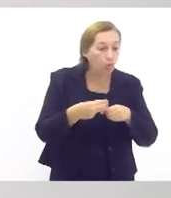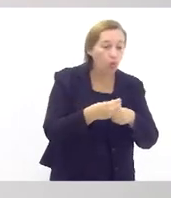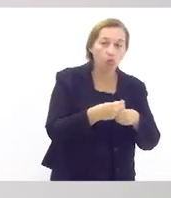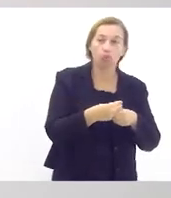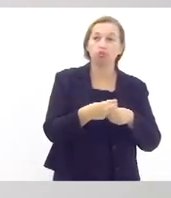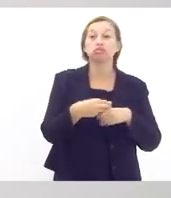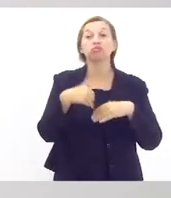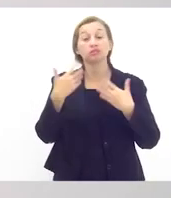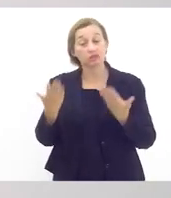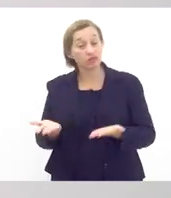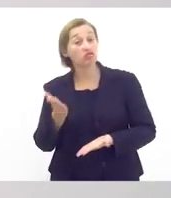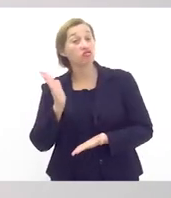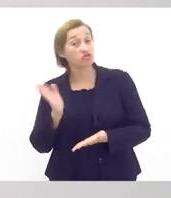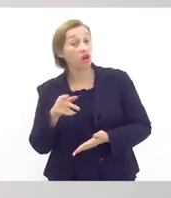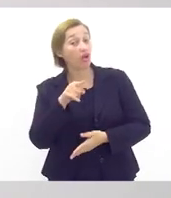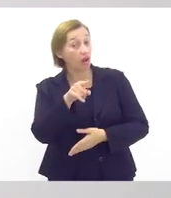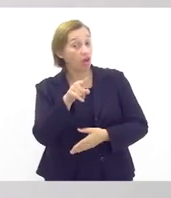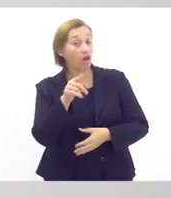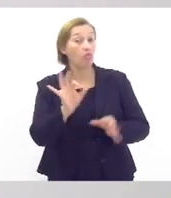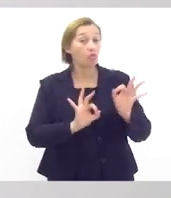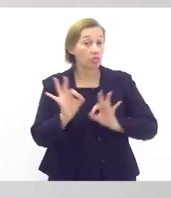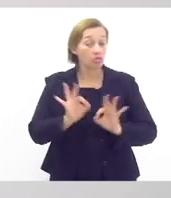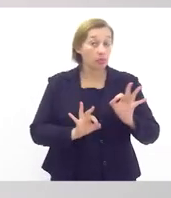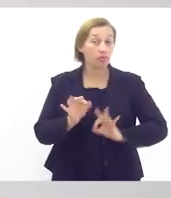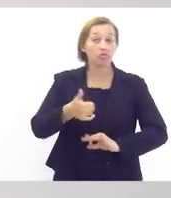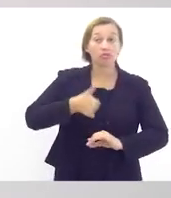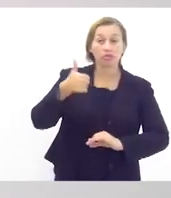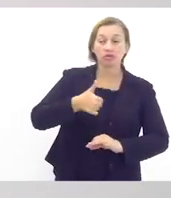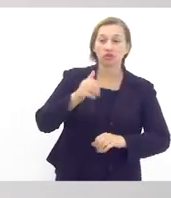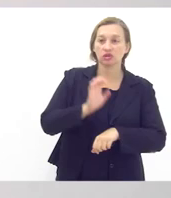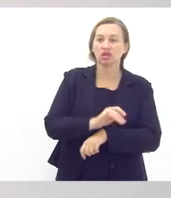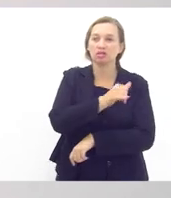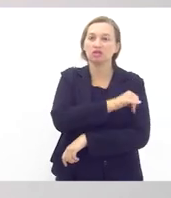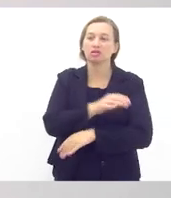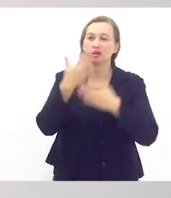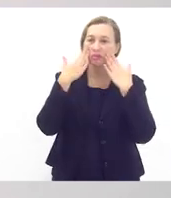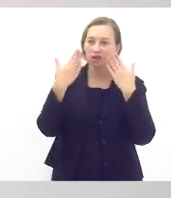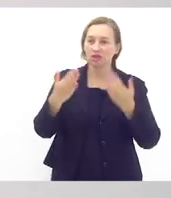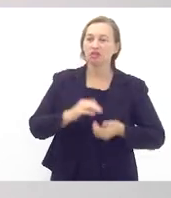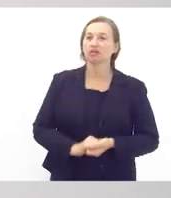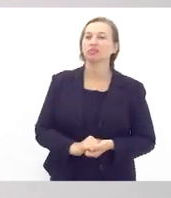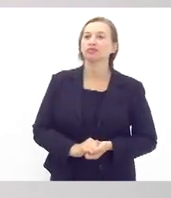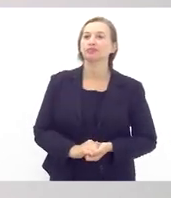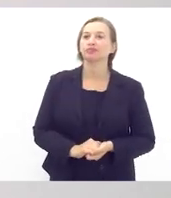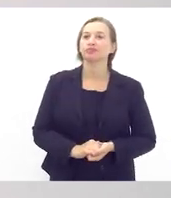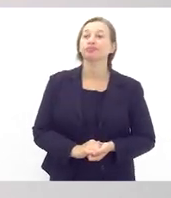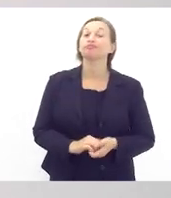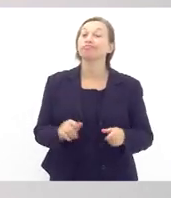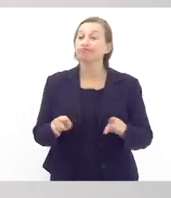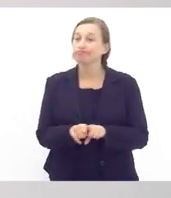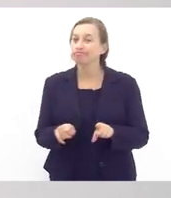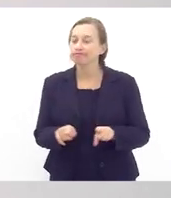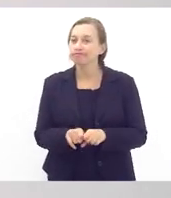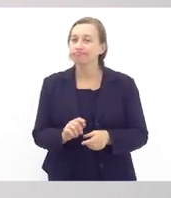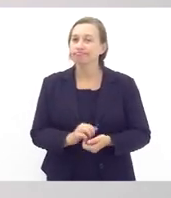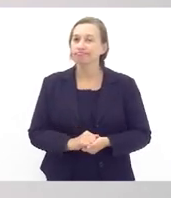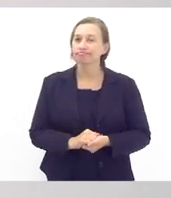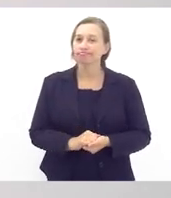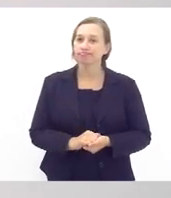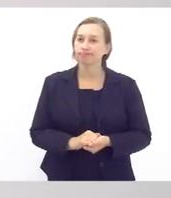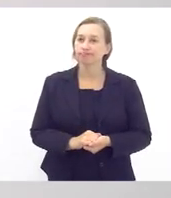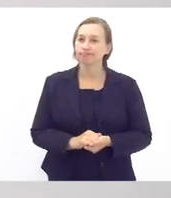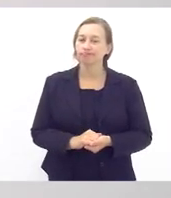Então mas já tá lá o primeiro plano do Estado do Rio de Janeiro apresentado tá ali também né